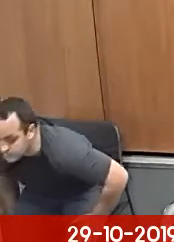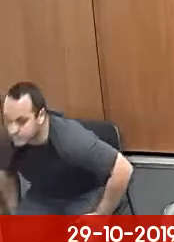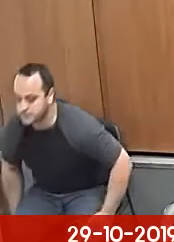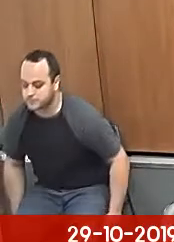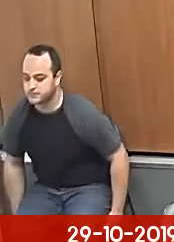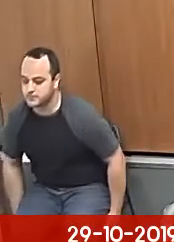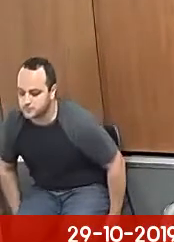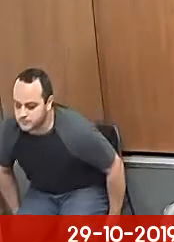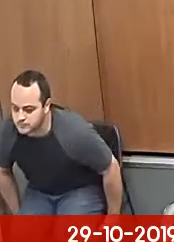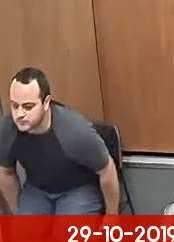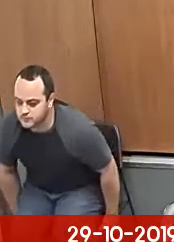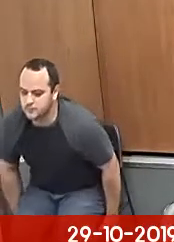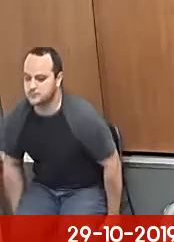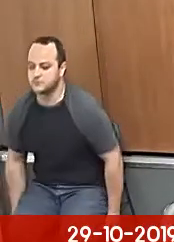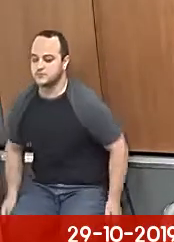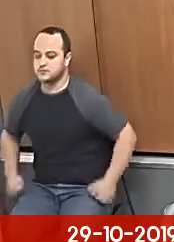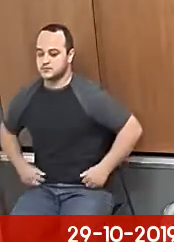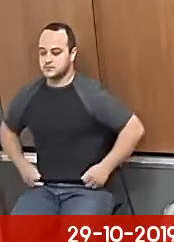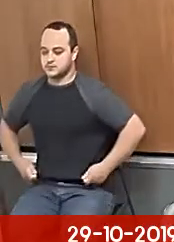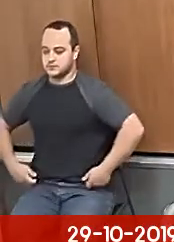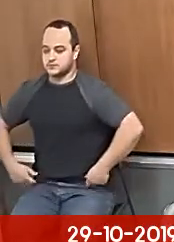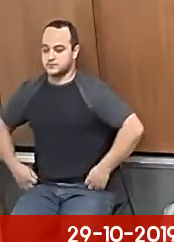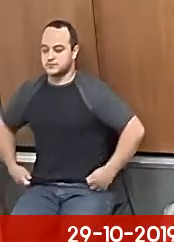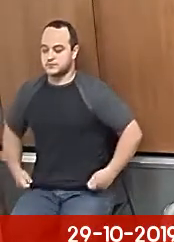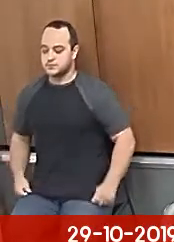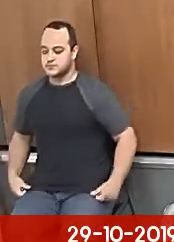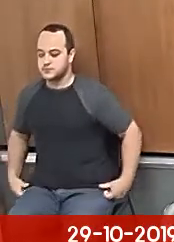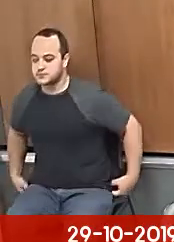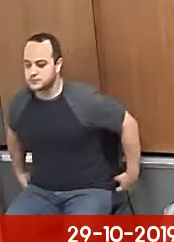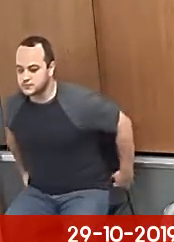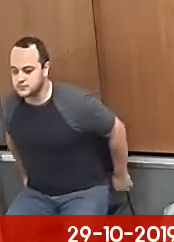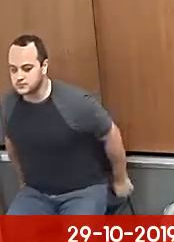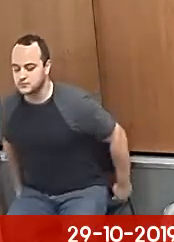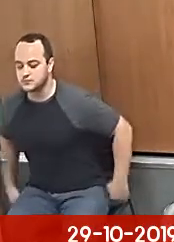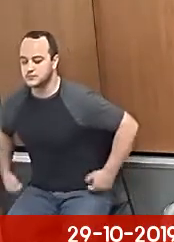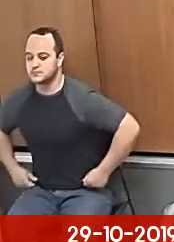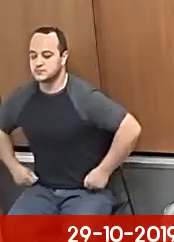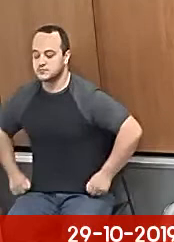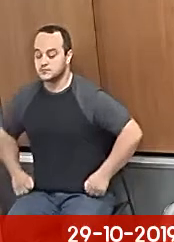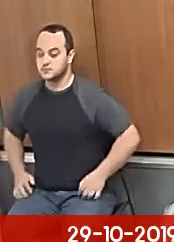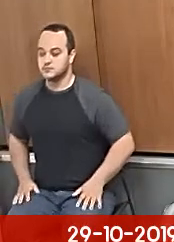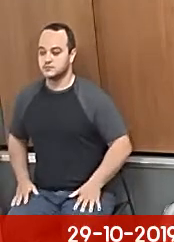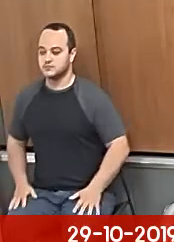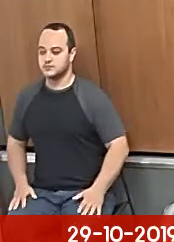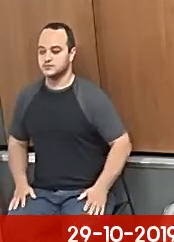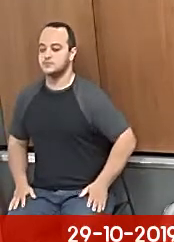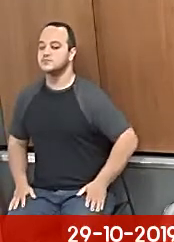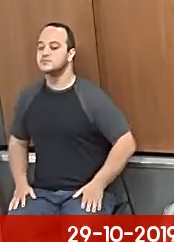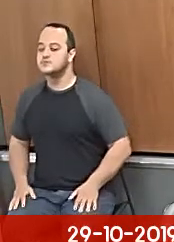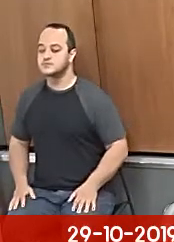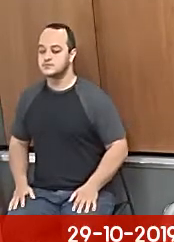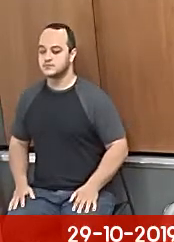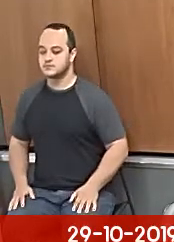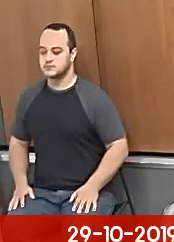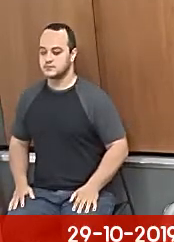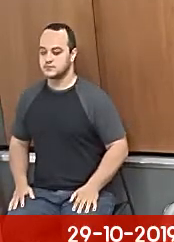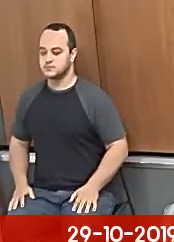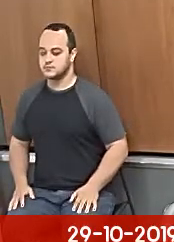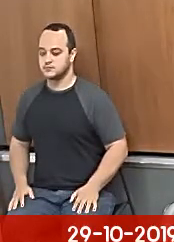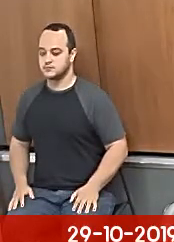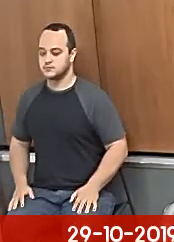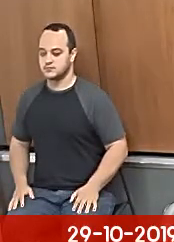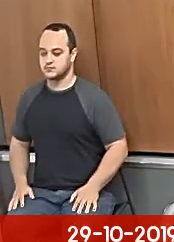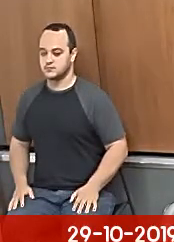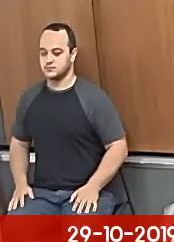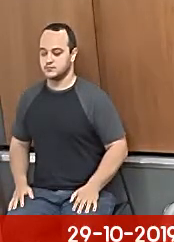esta batalha aí na defesa dos amputados. Queria enaltecer, deputado Eduardo Becher,